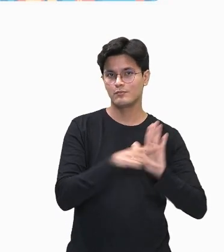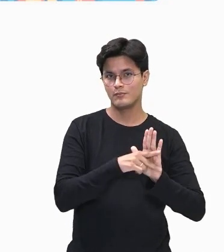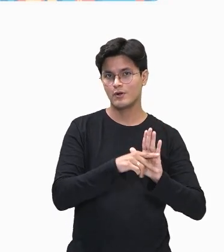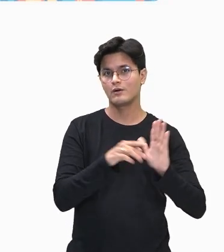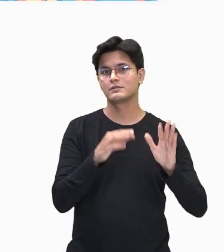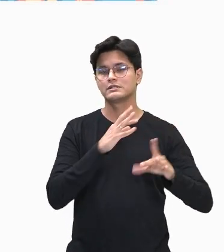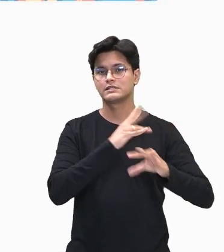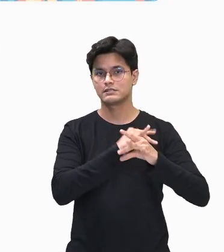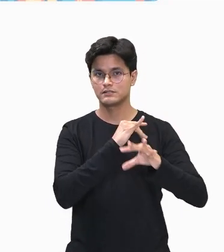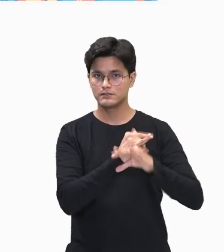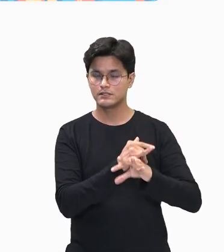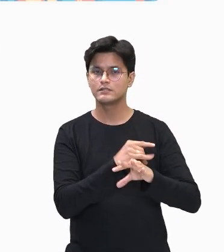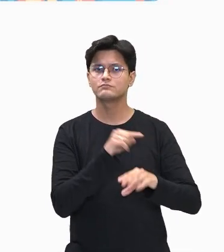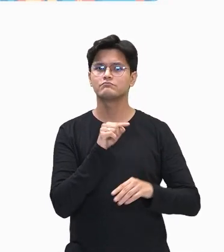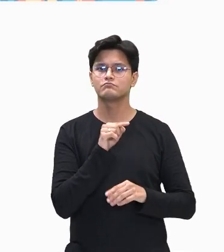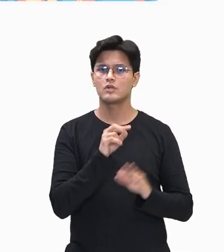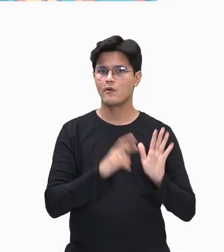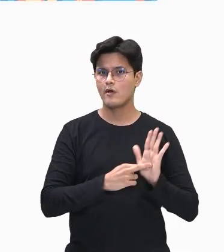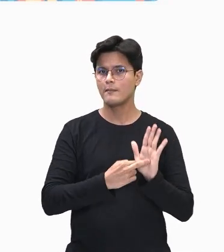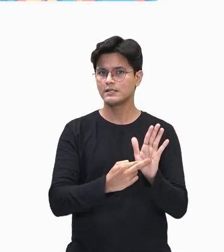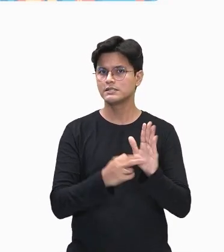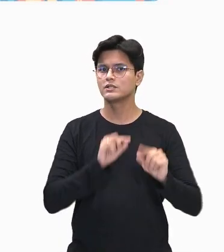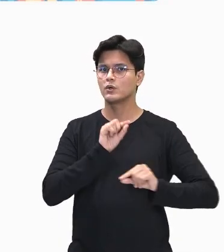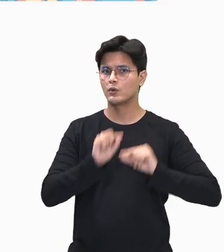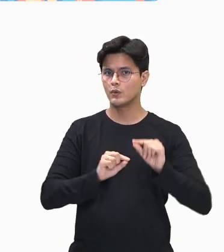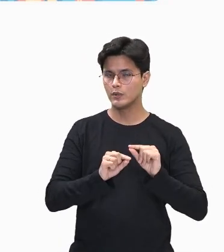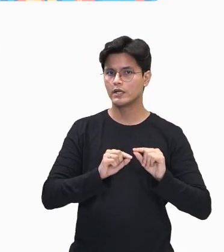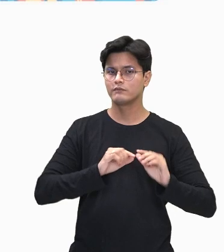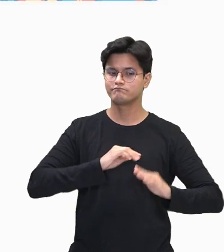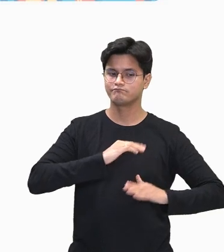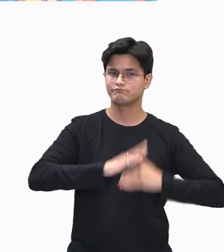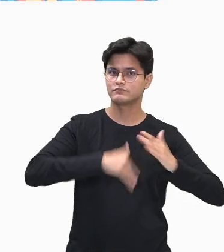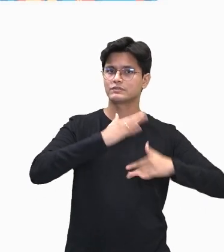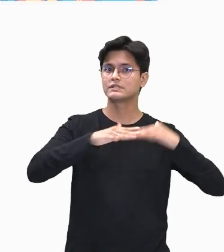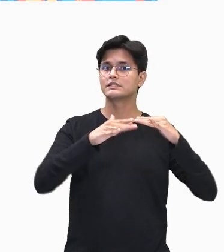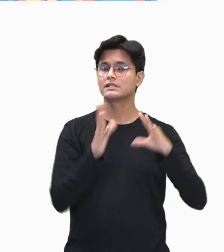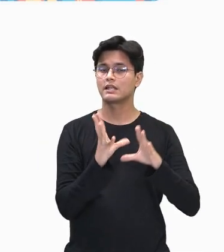Que ela representa aí um avanço dentro